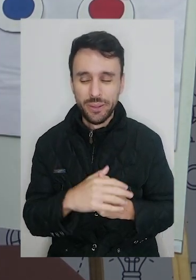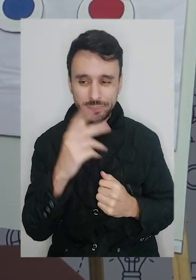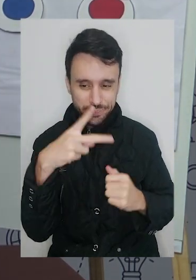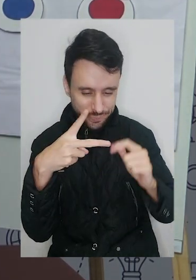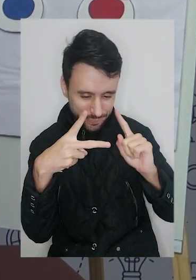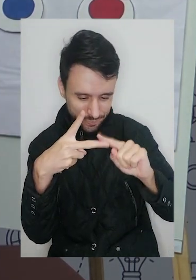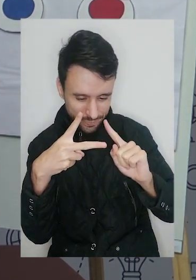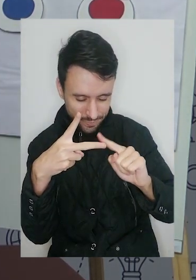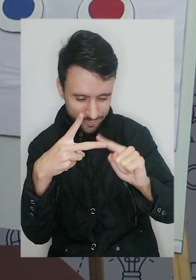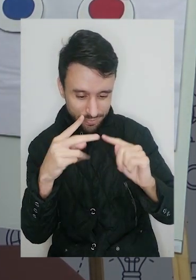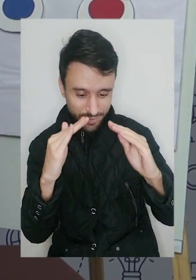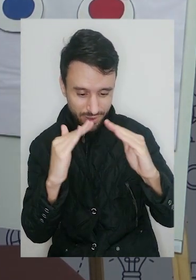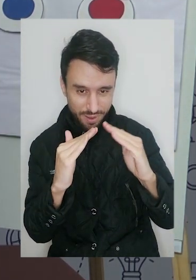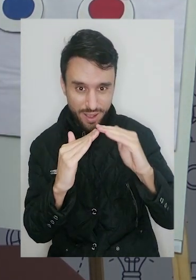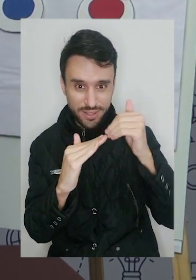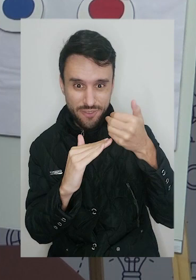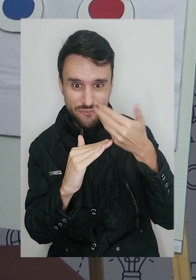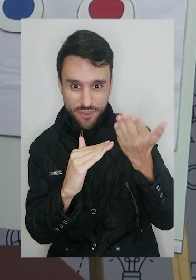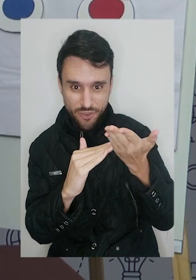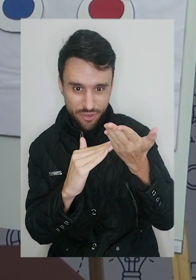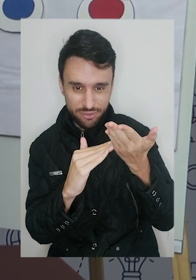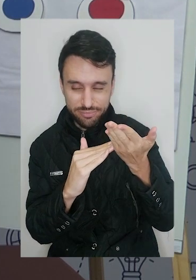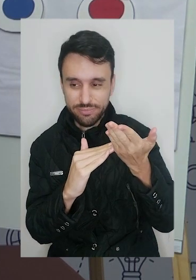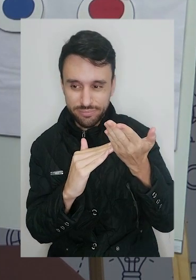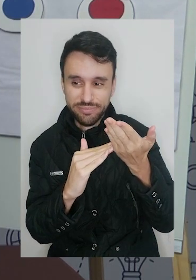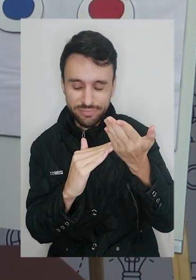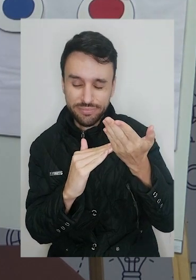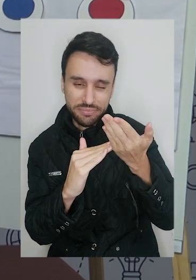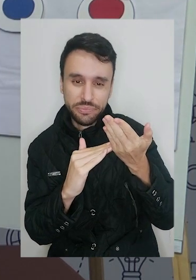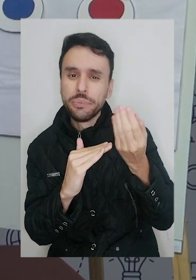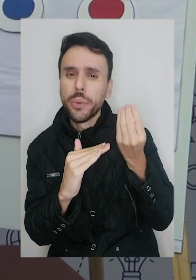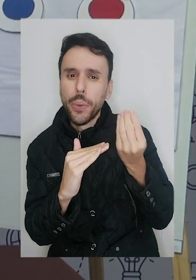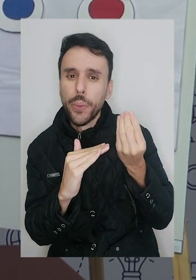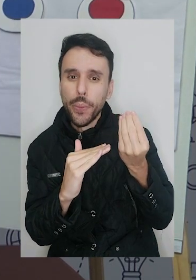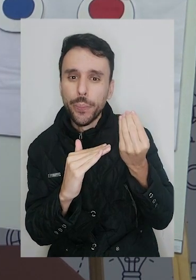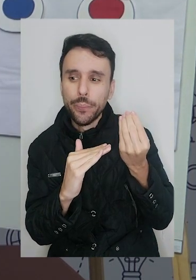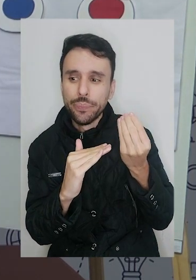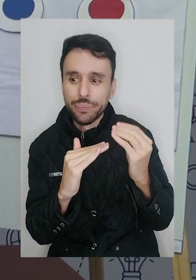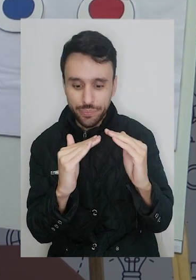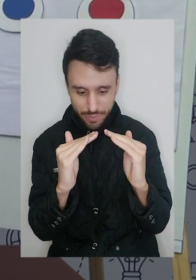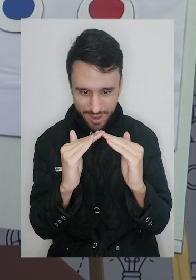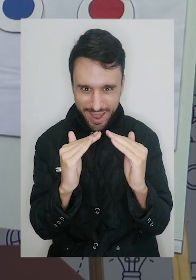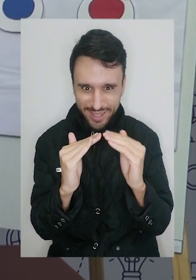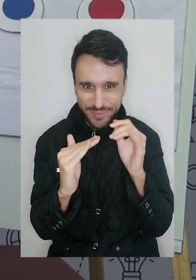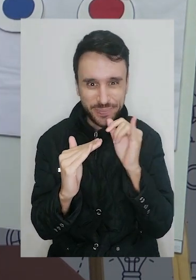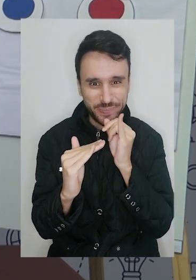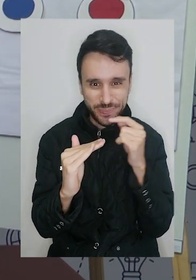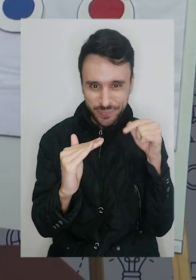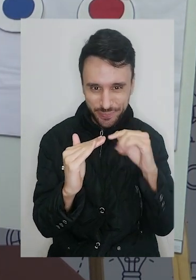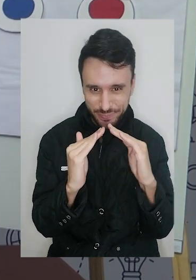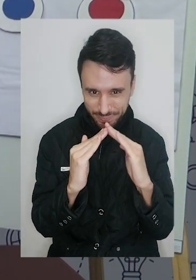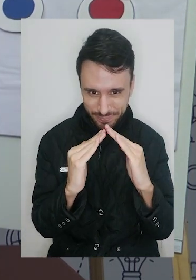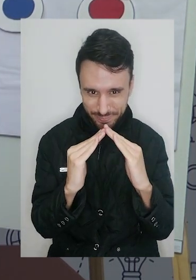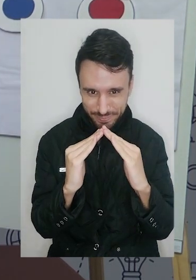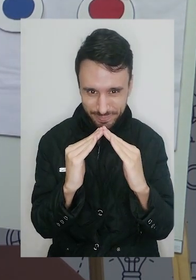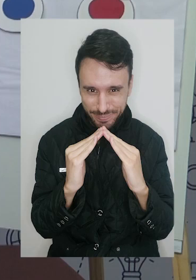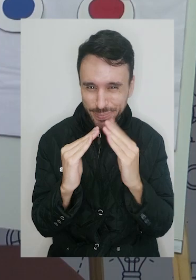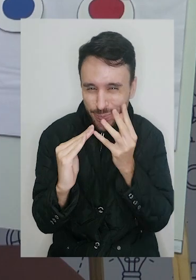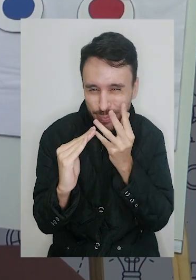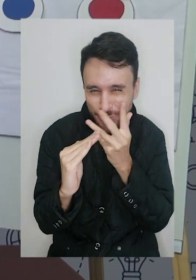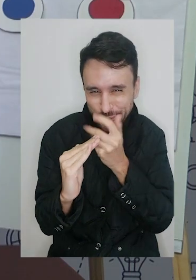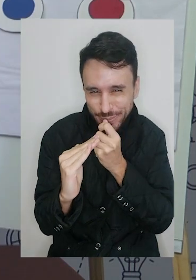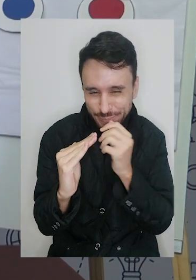que fica para fora. E esse é muito diferente. É uma casinha. Olha que